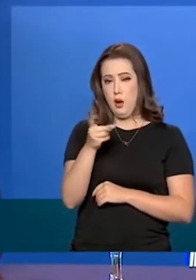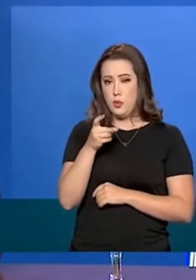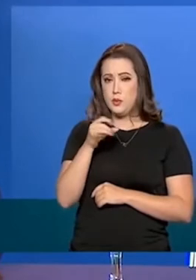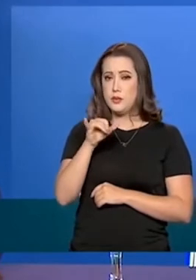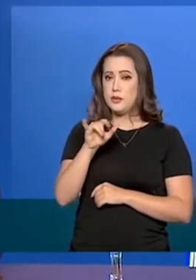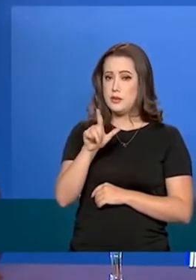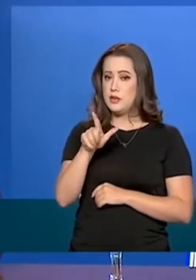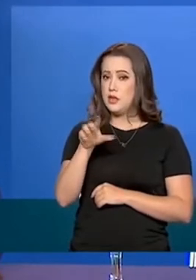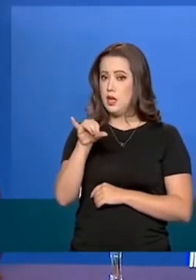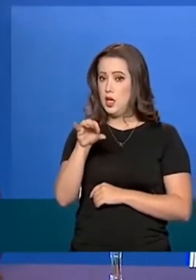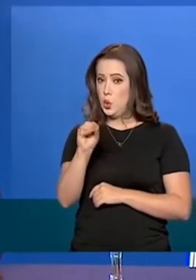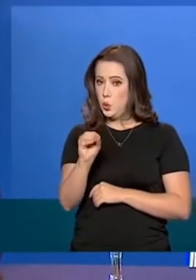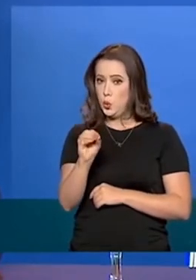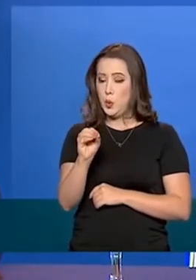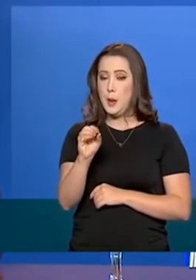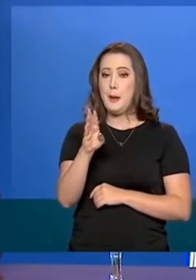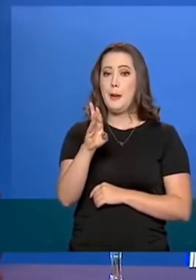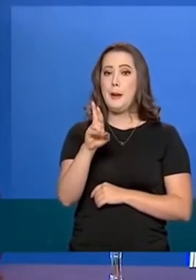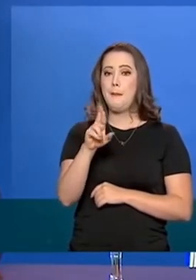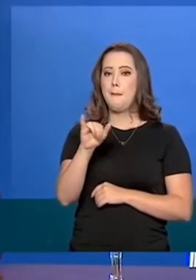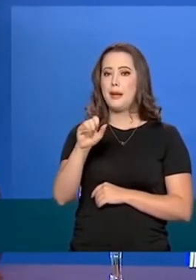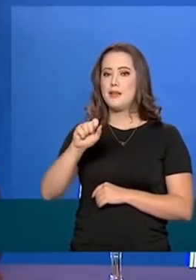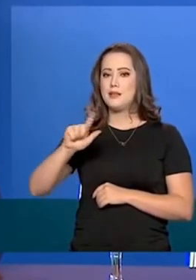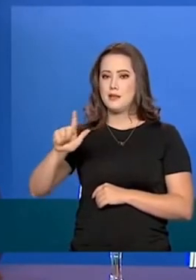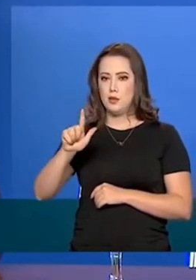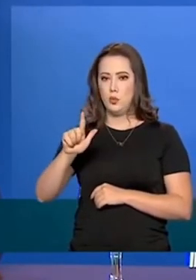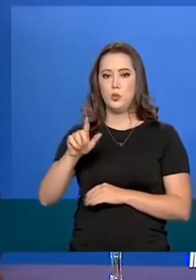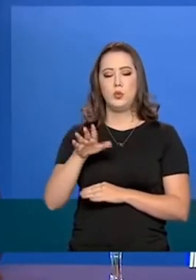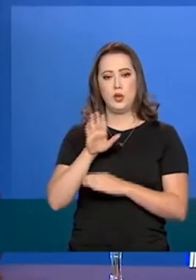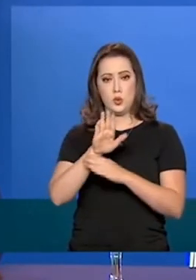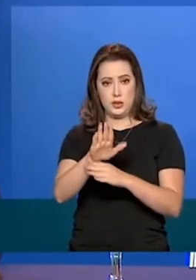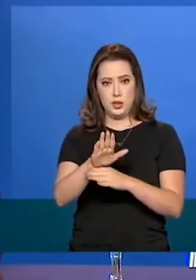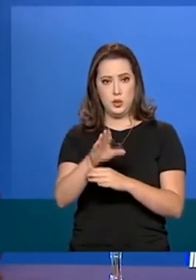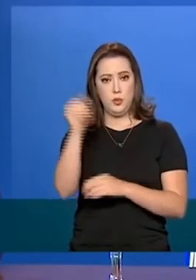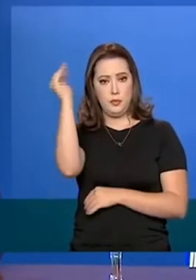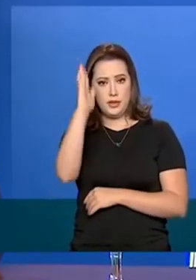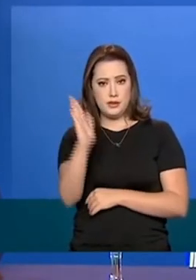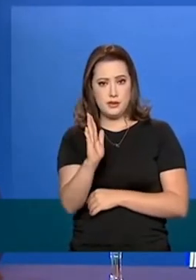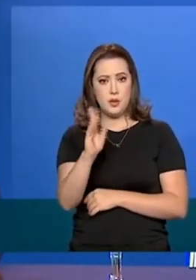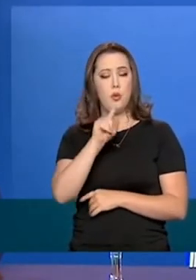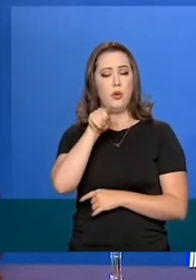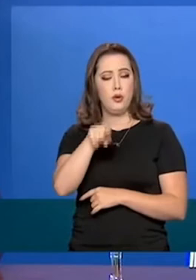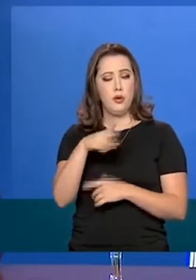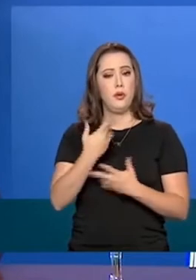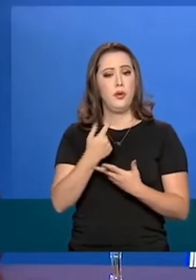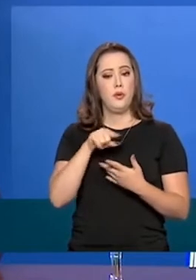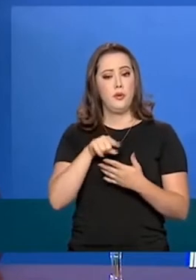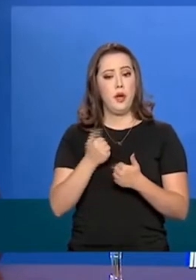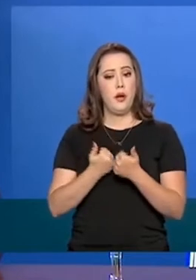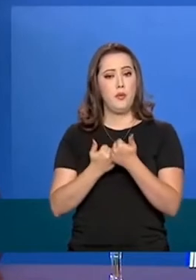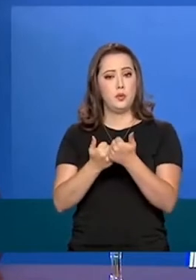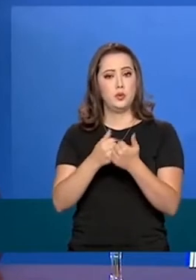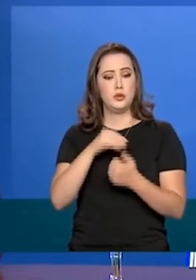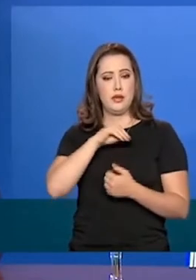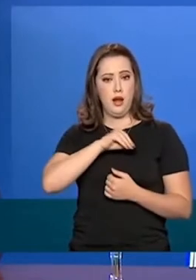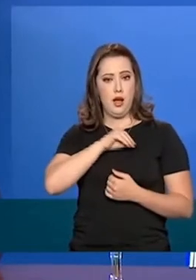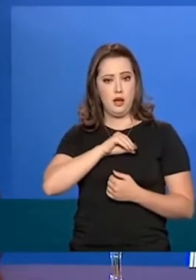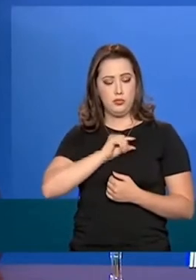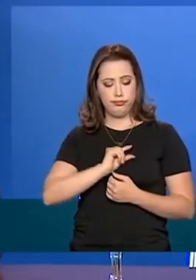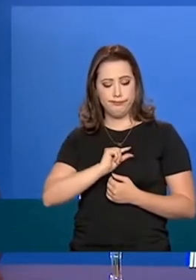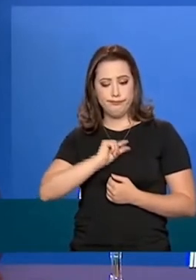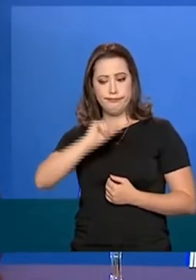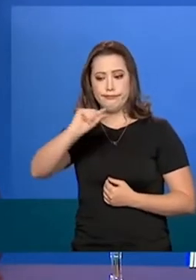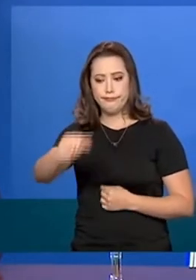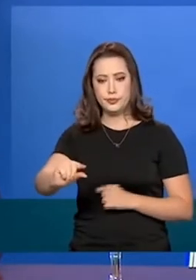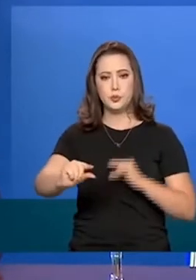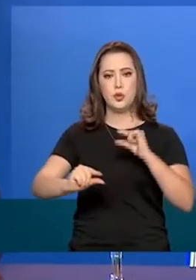um avanço no que tange ao programa de transferência de renda. O Auxílio Brasil está